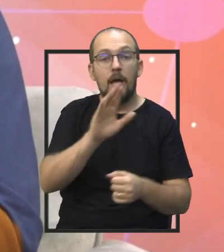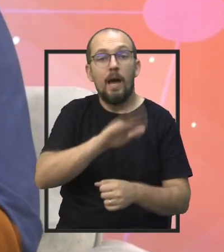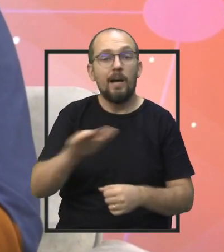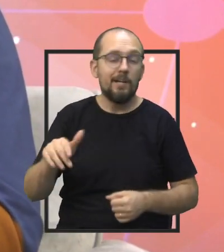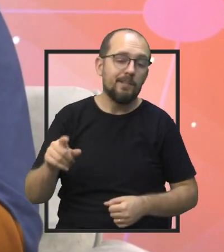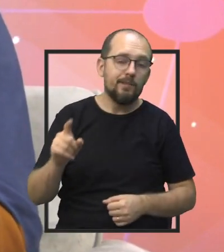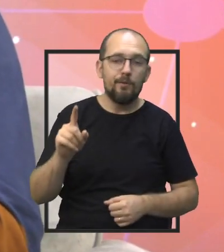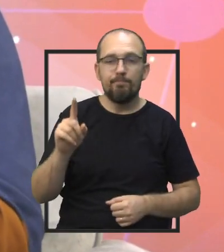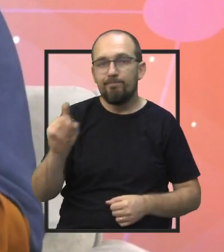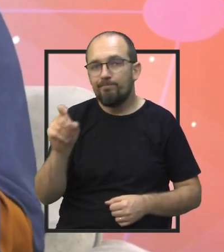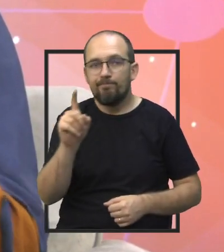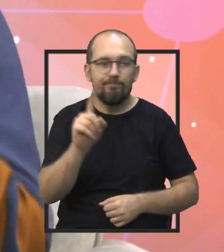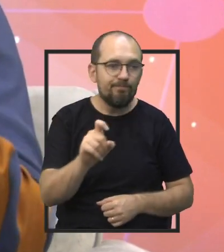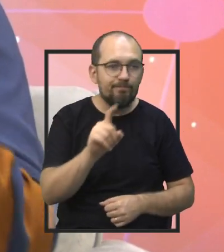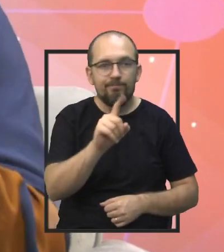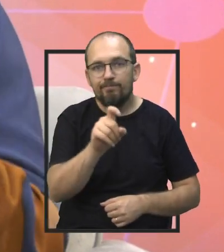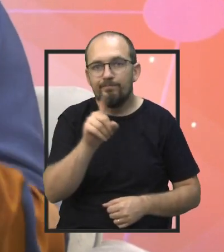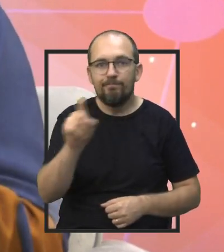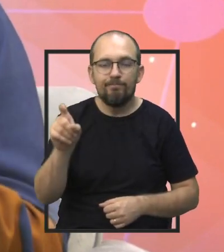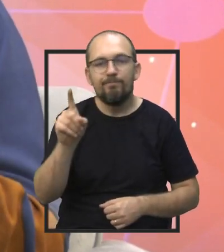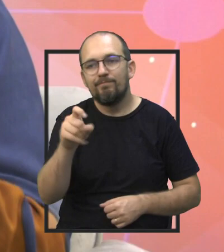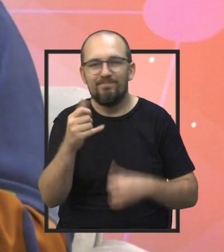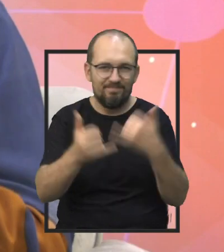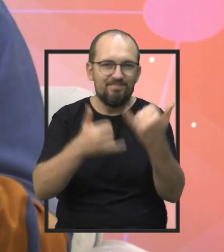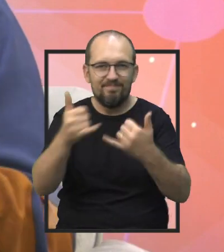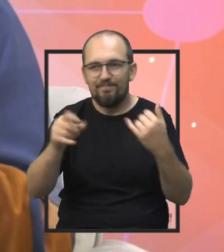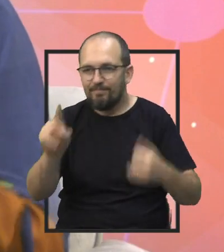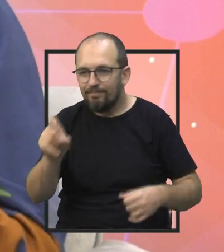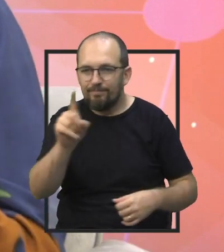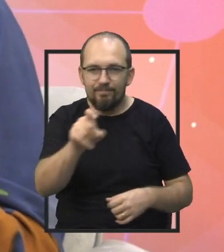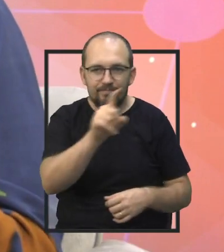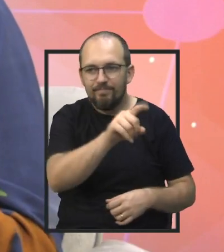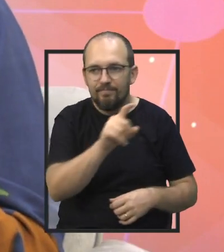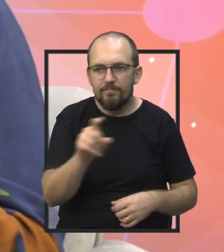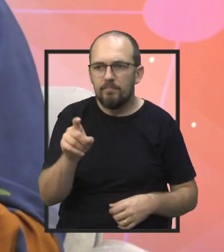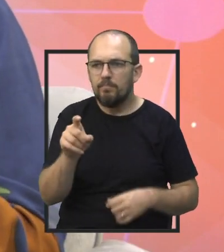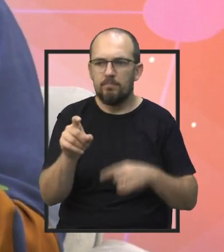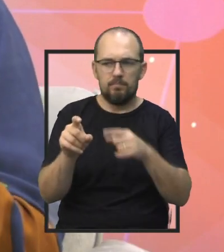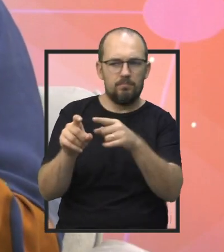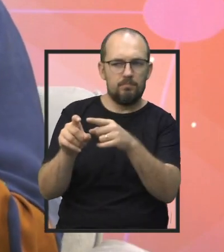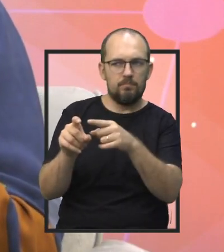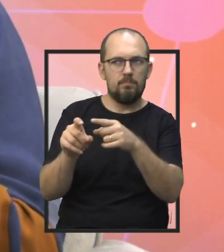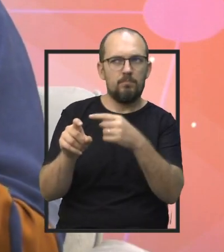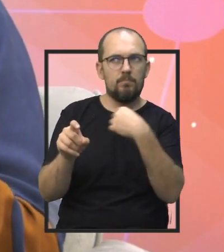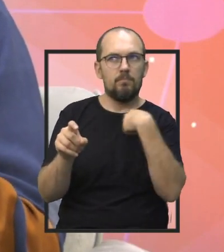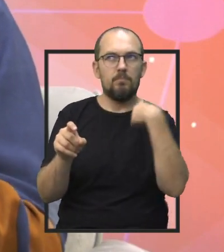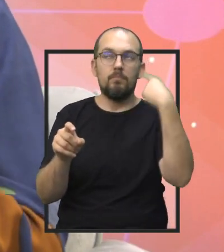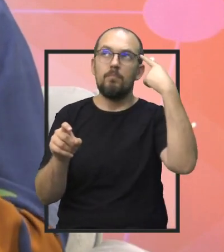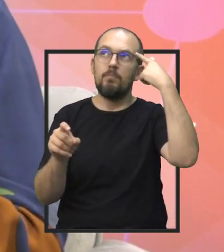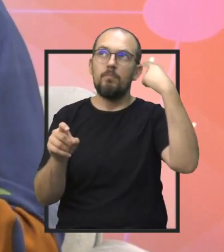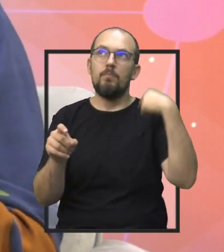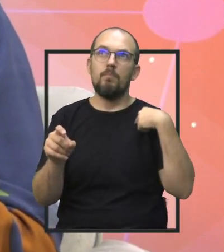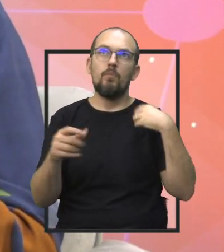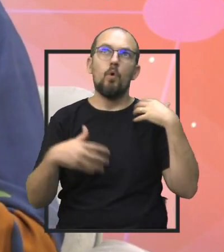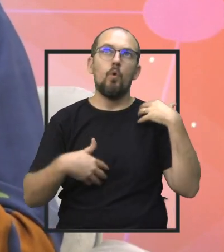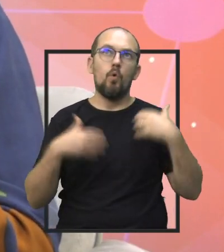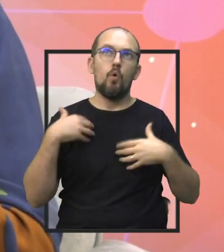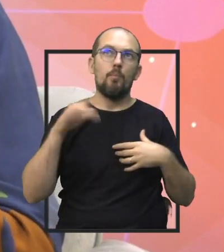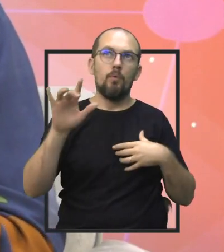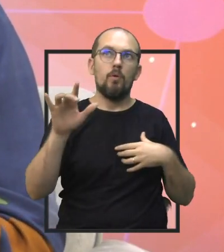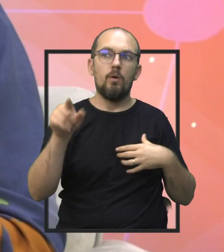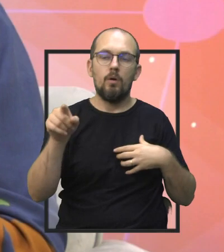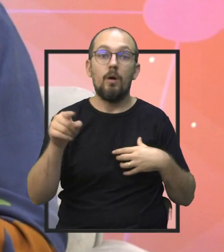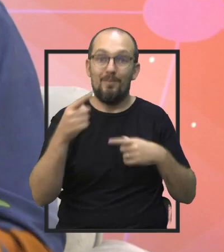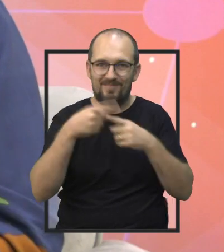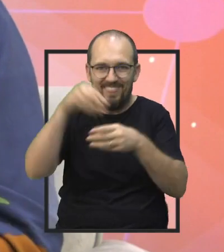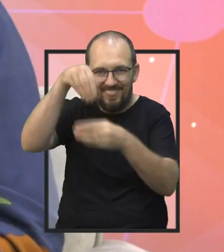a criança, ela consegue ali, através do jogo, identificar sinais de violência, formas de denúncia.